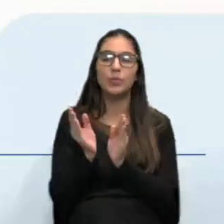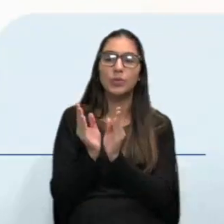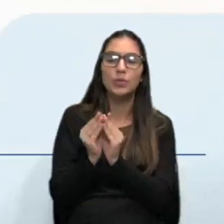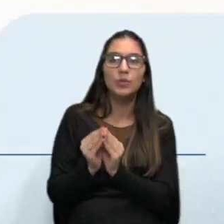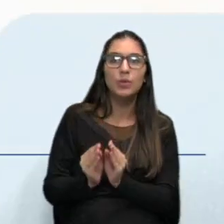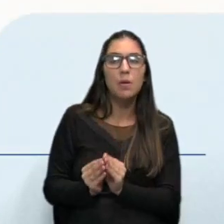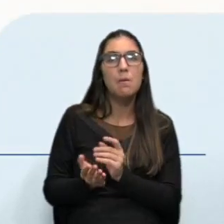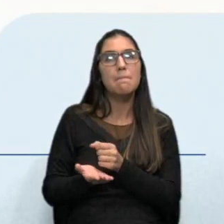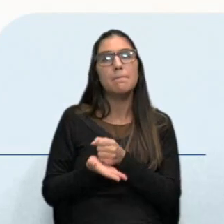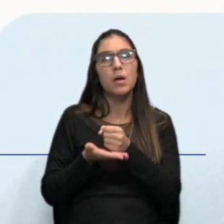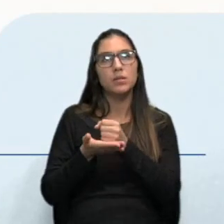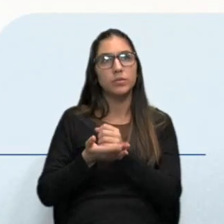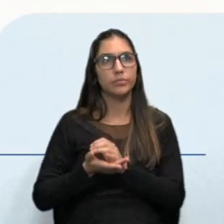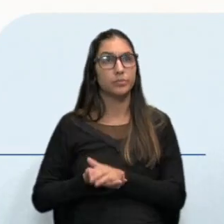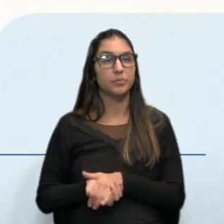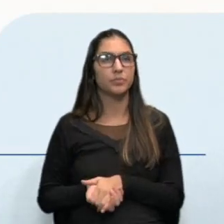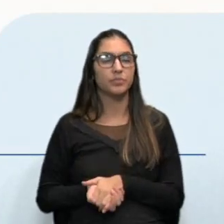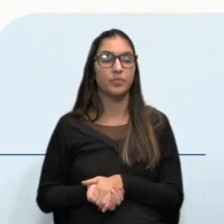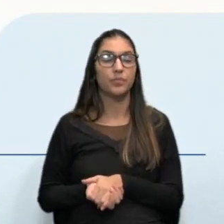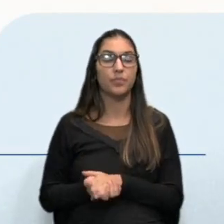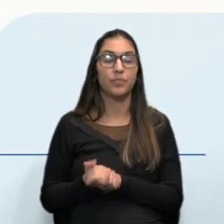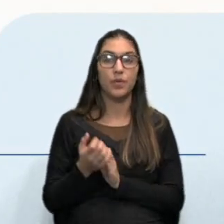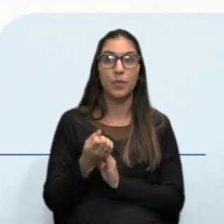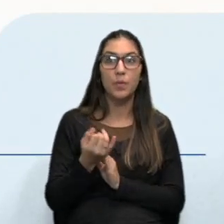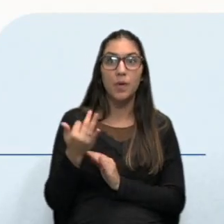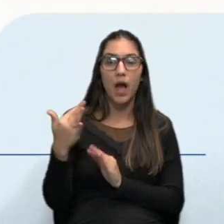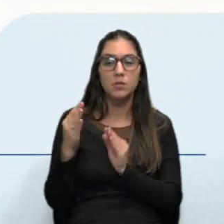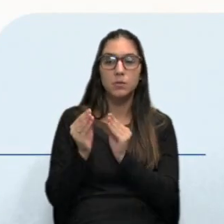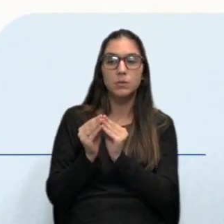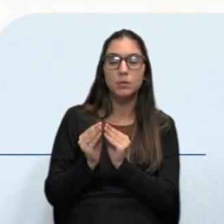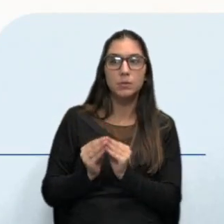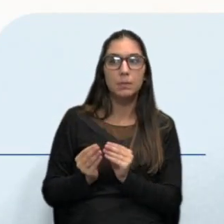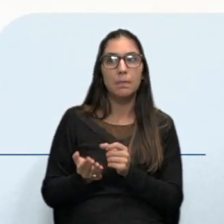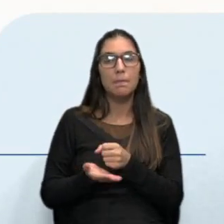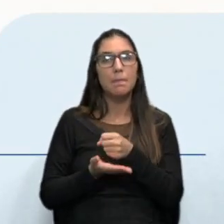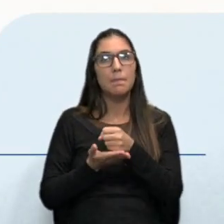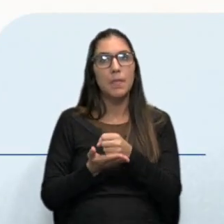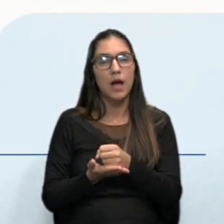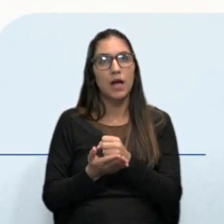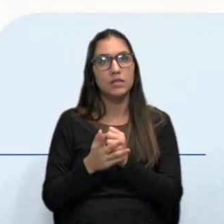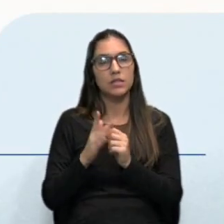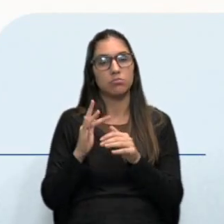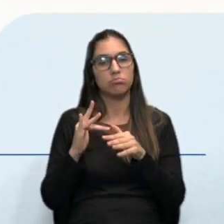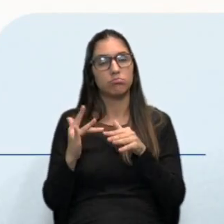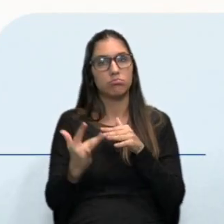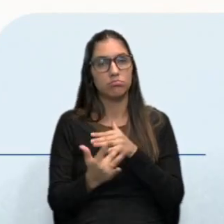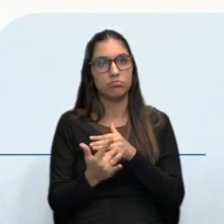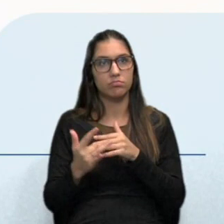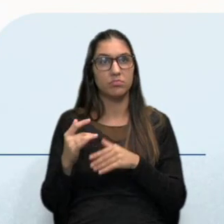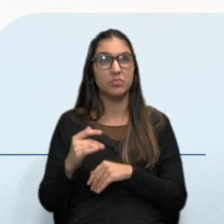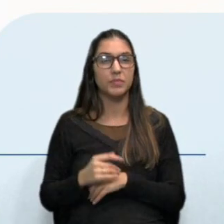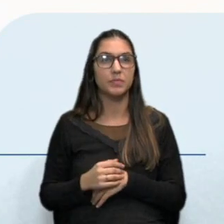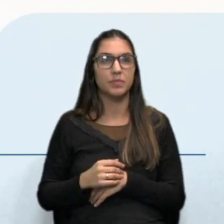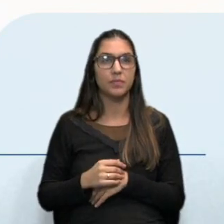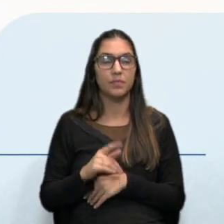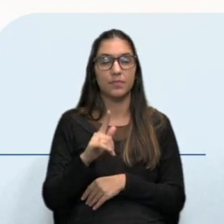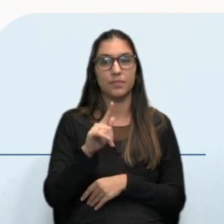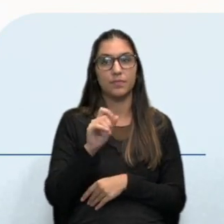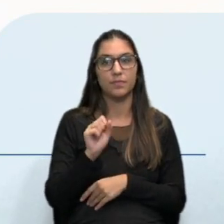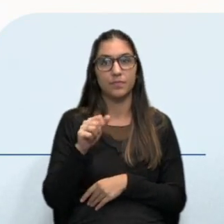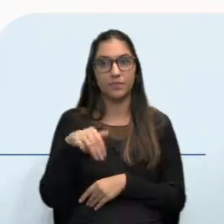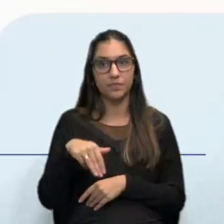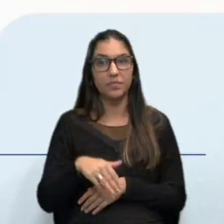componentes básicos. Quais são os componentes básicos de uma rede celular, de uma rede